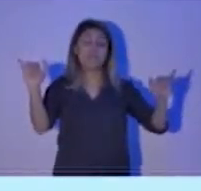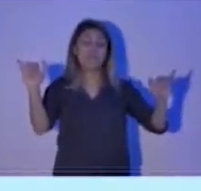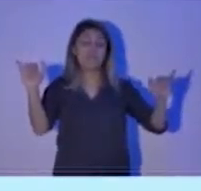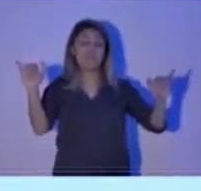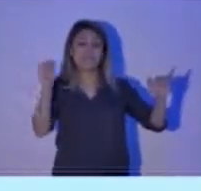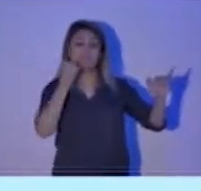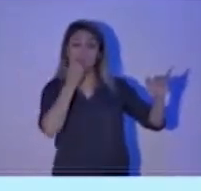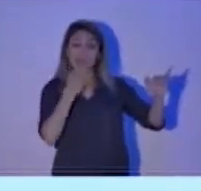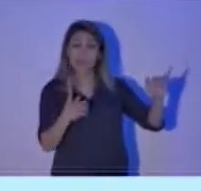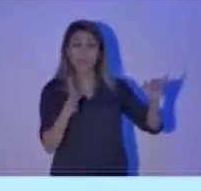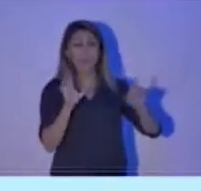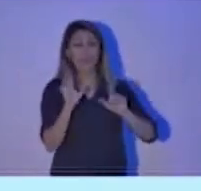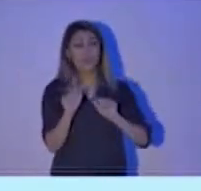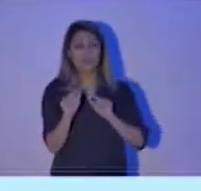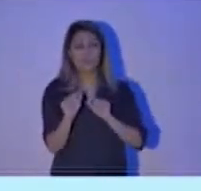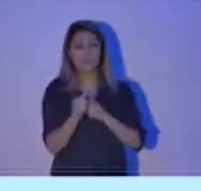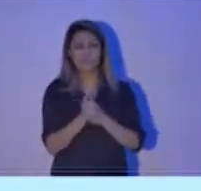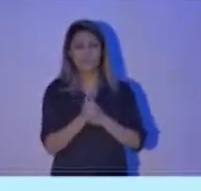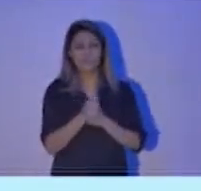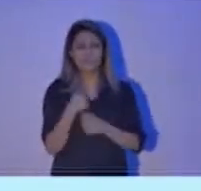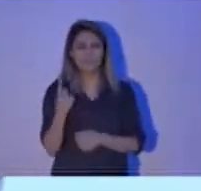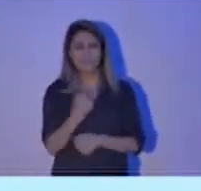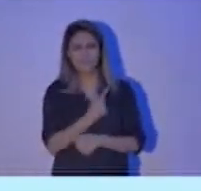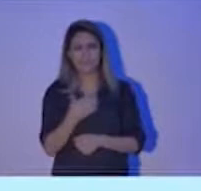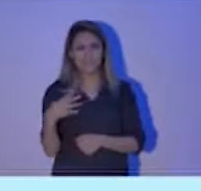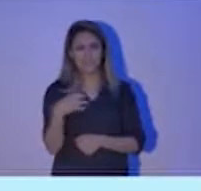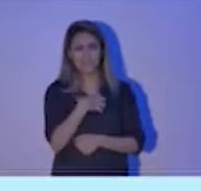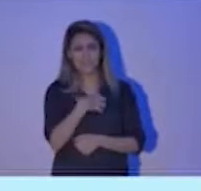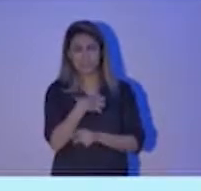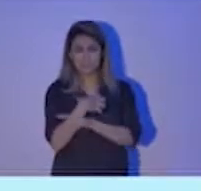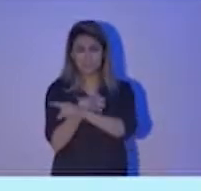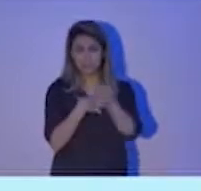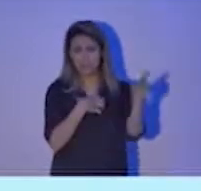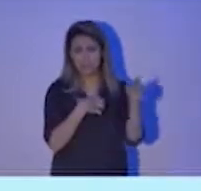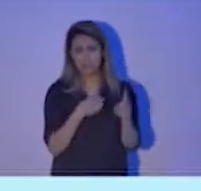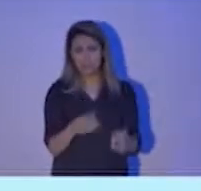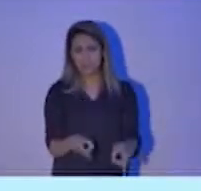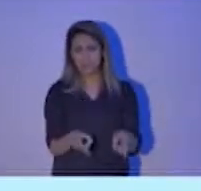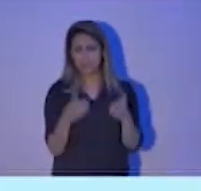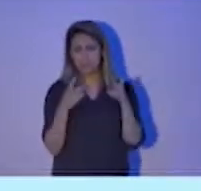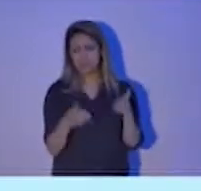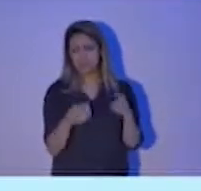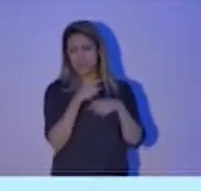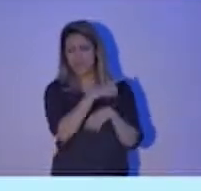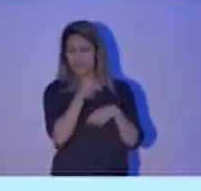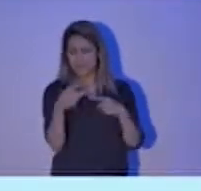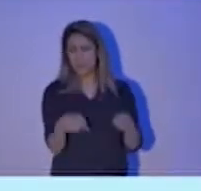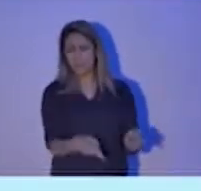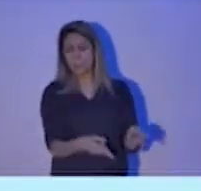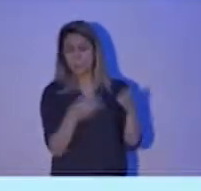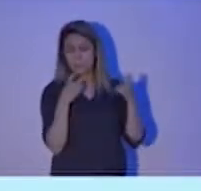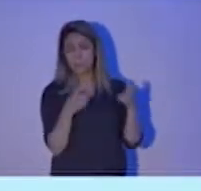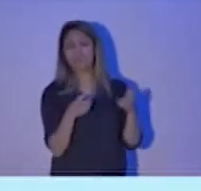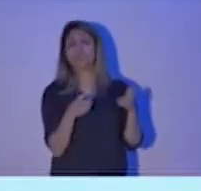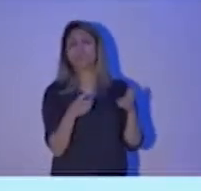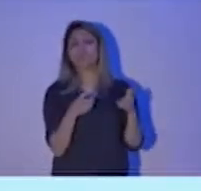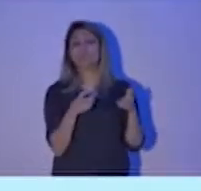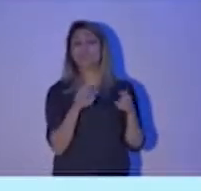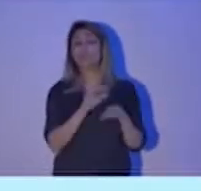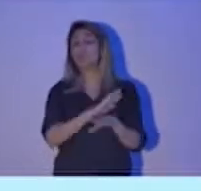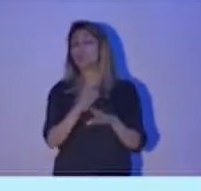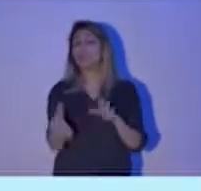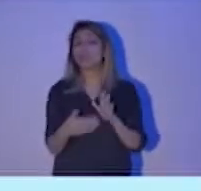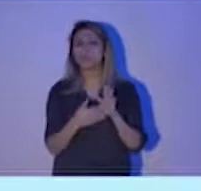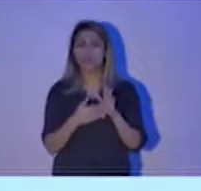é que nós podemos sentir, e com certeza vocês têm vivenciado isso também, de que é uma boa vontade de todos os poderes,